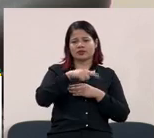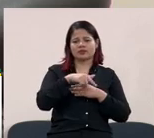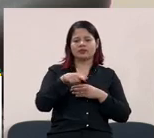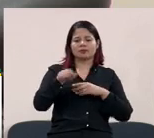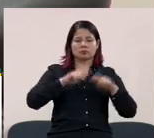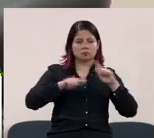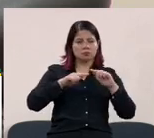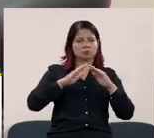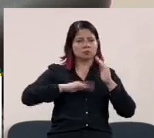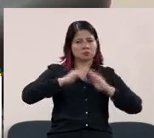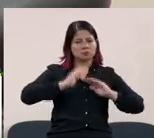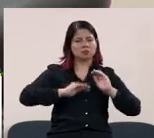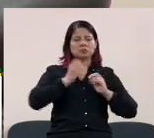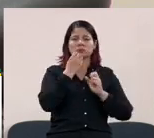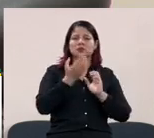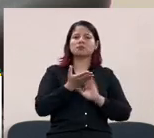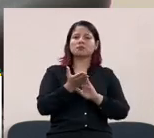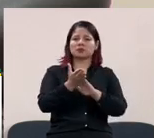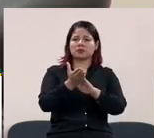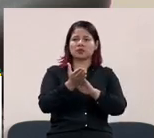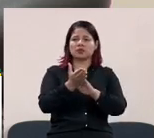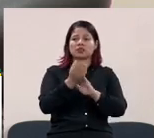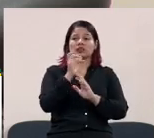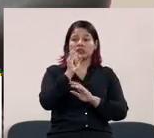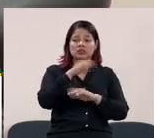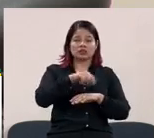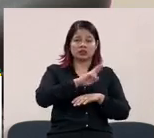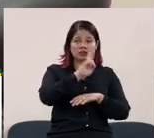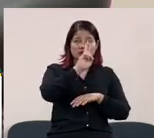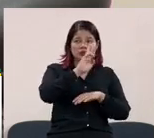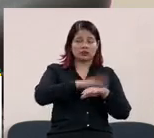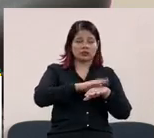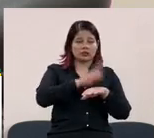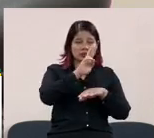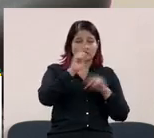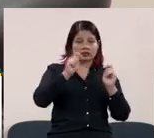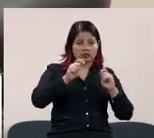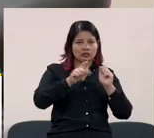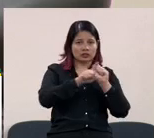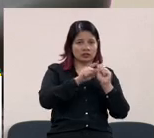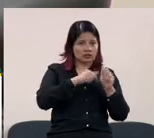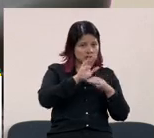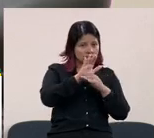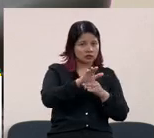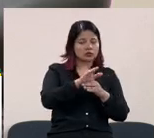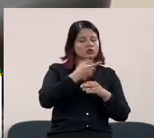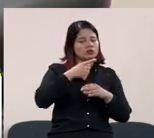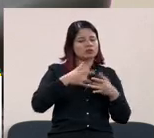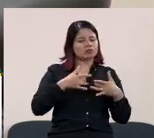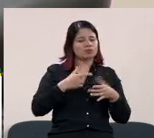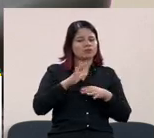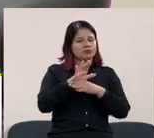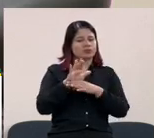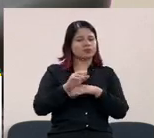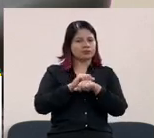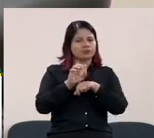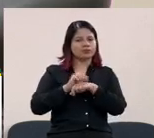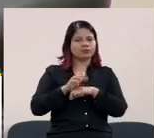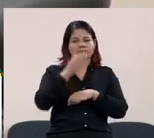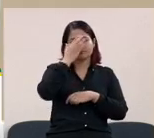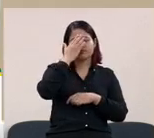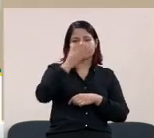lá, e o que for de competência da Assembleia Legislativa, nós sempre estaremos aqui para contribuir. Muito